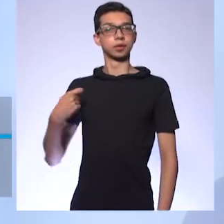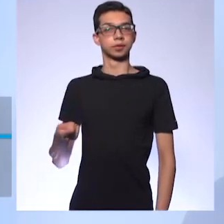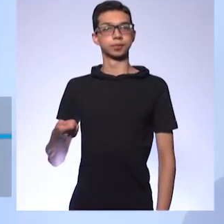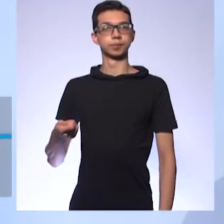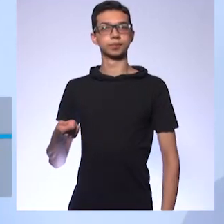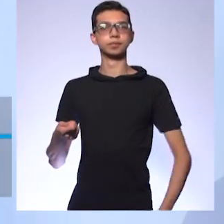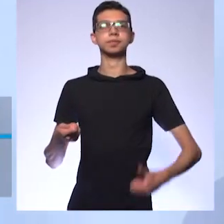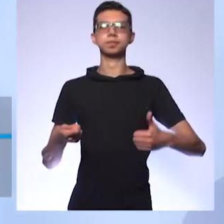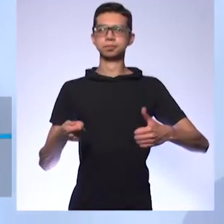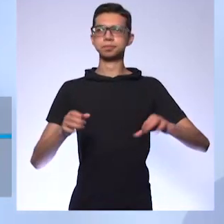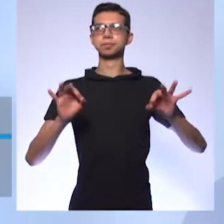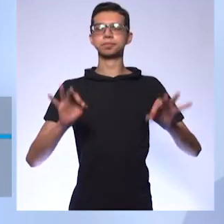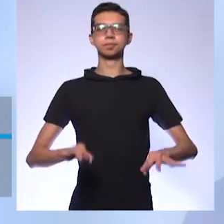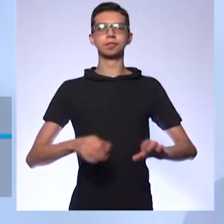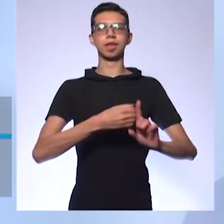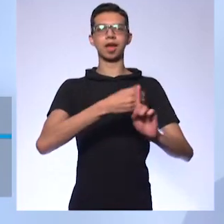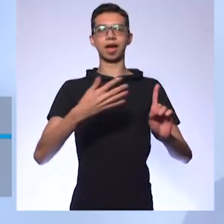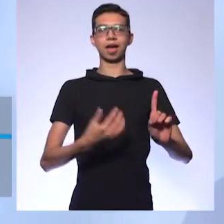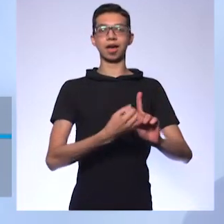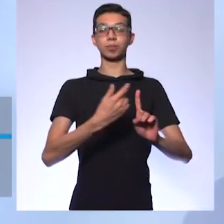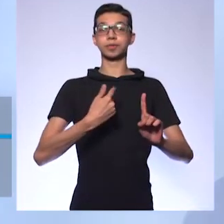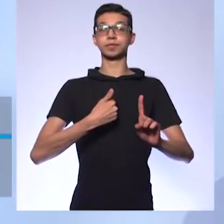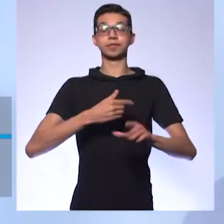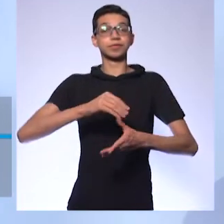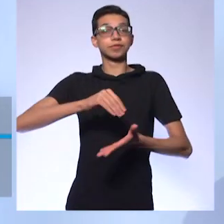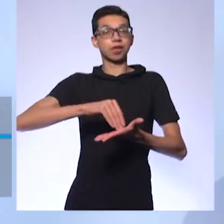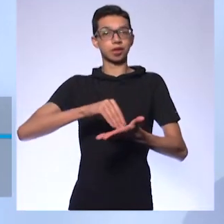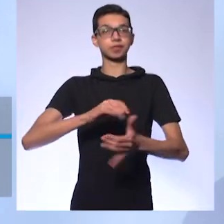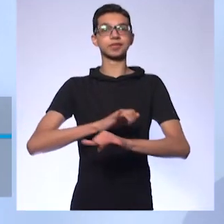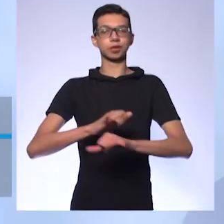estava falando agora, completando, né, professora? É assim, o que o Don